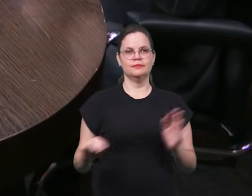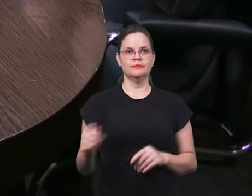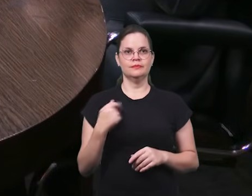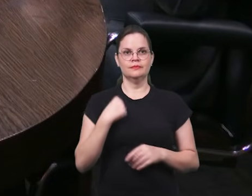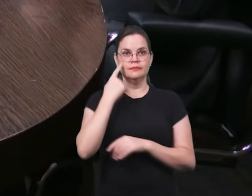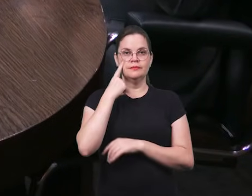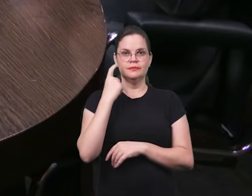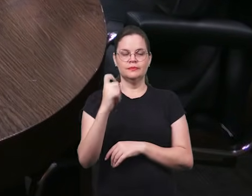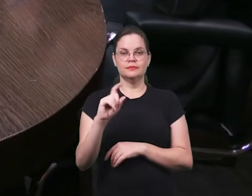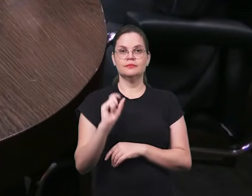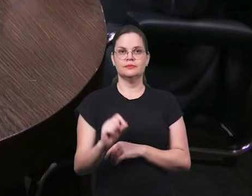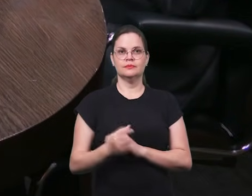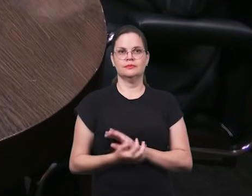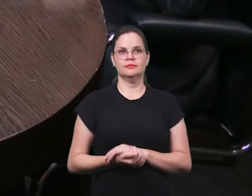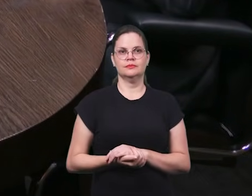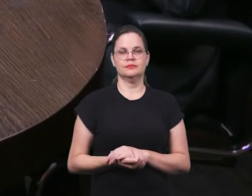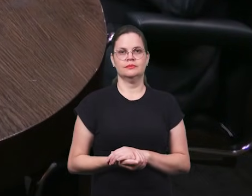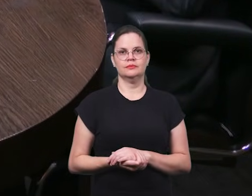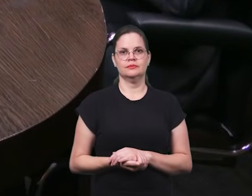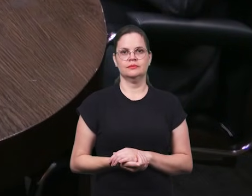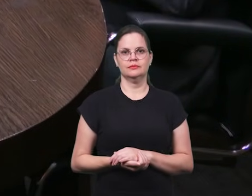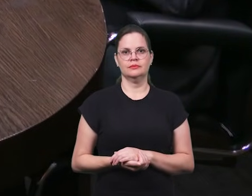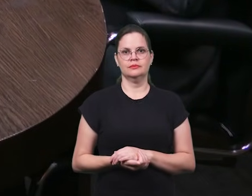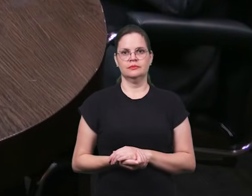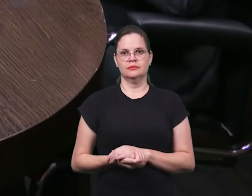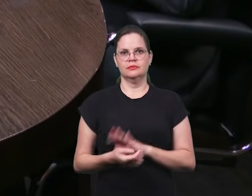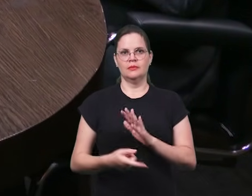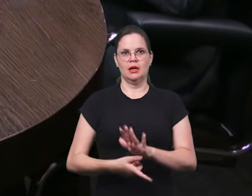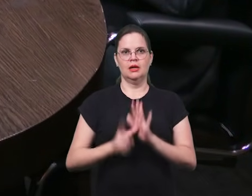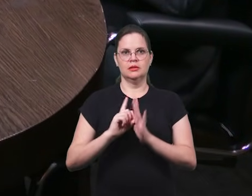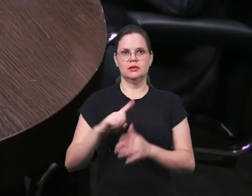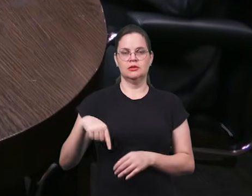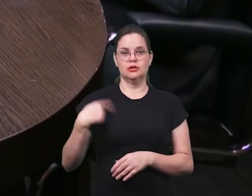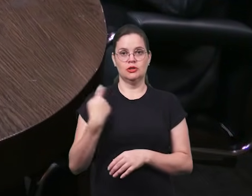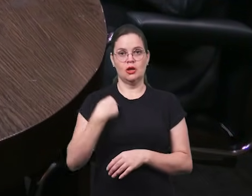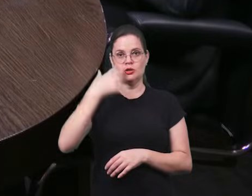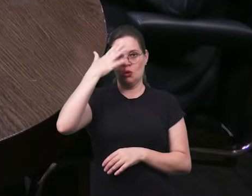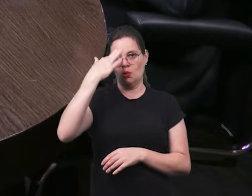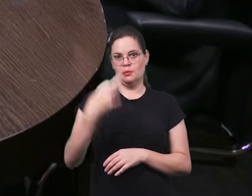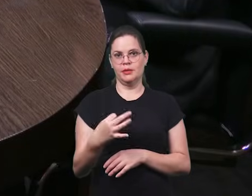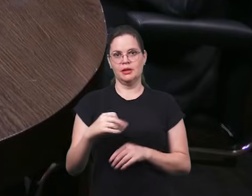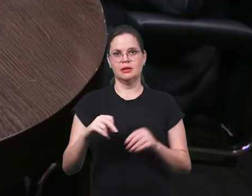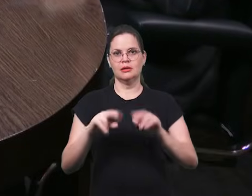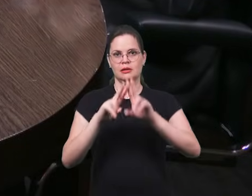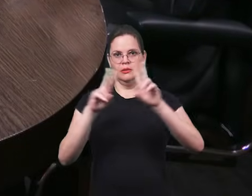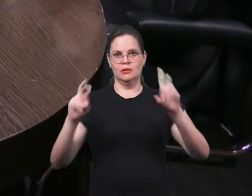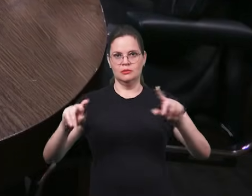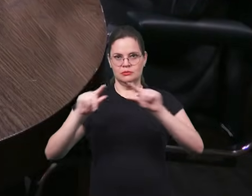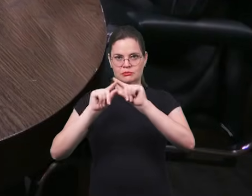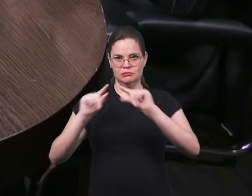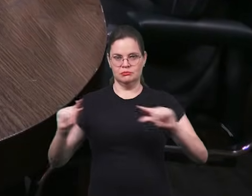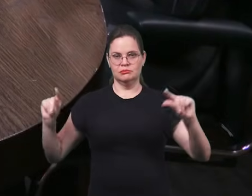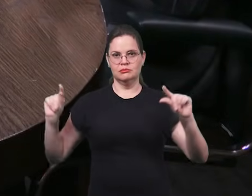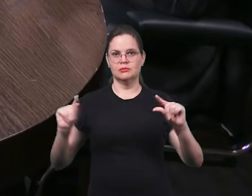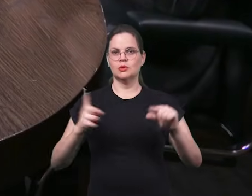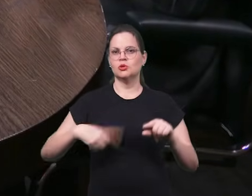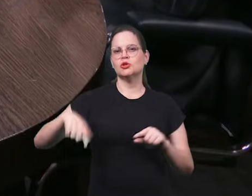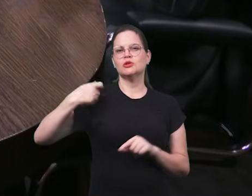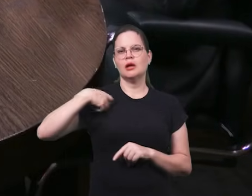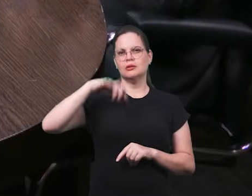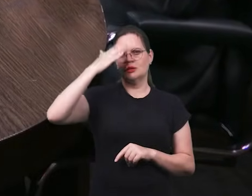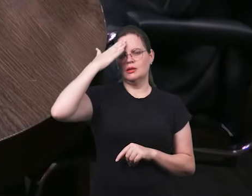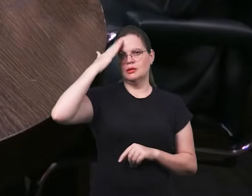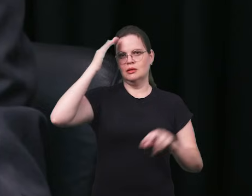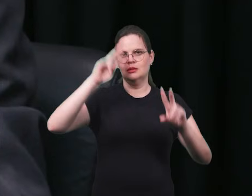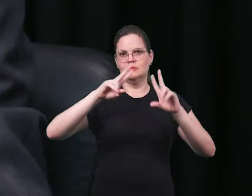que antes da gente compreender assim com profundidade essa expressão, a ideia que a gente tem do Senhor